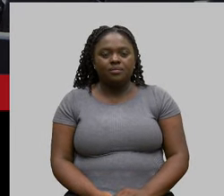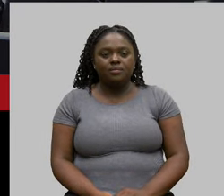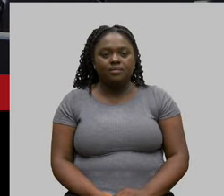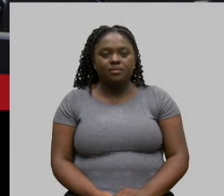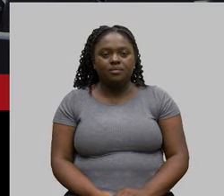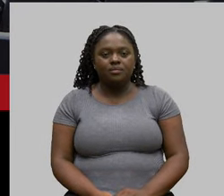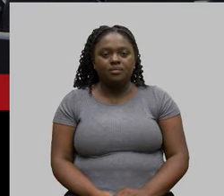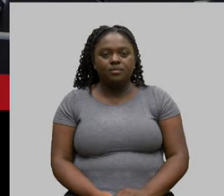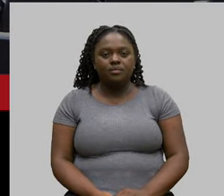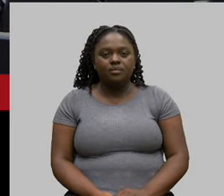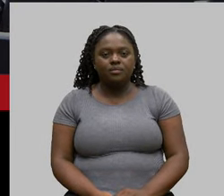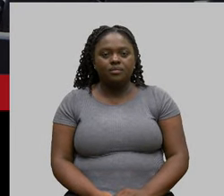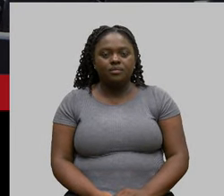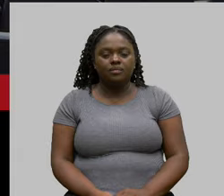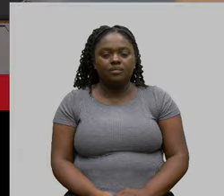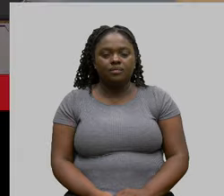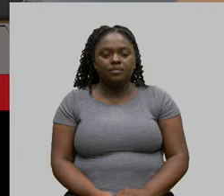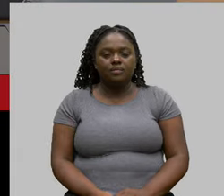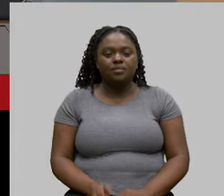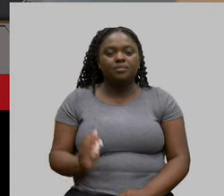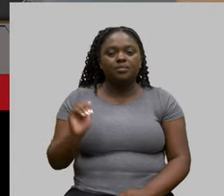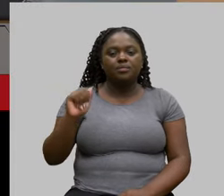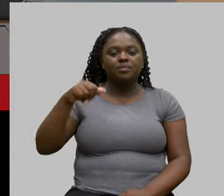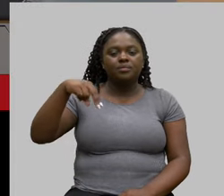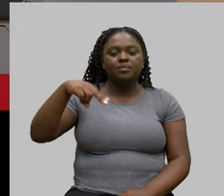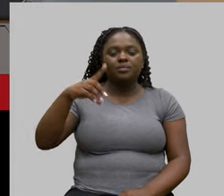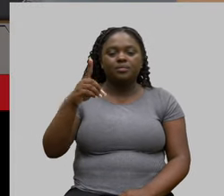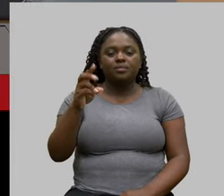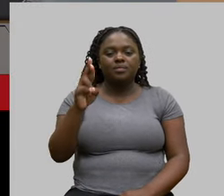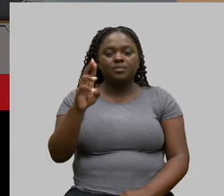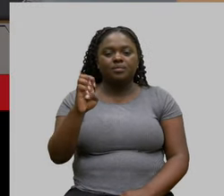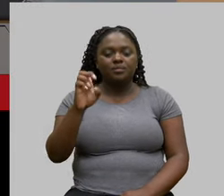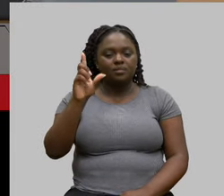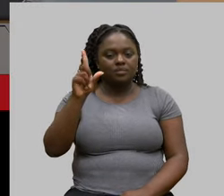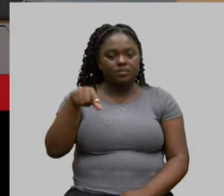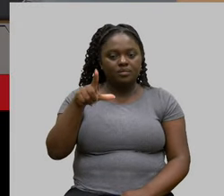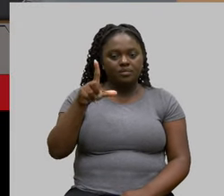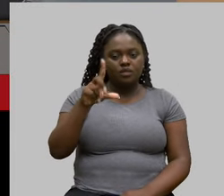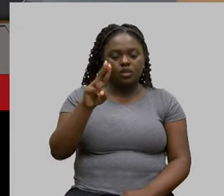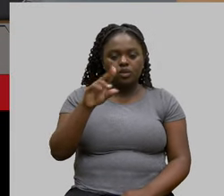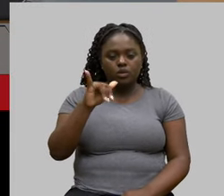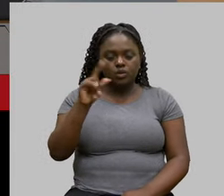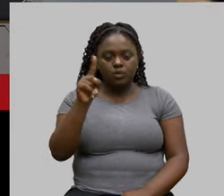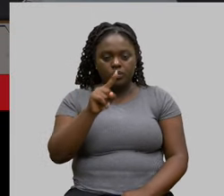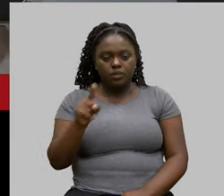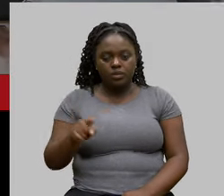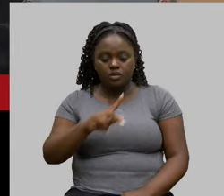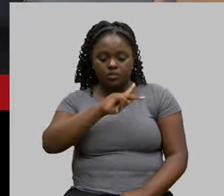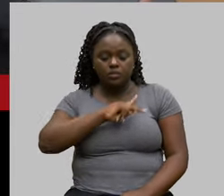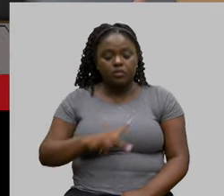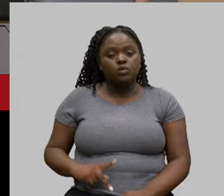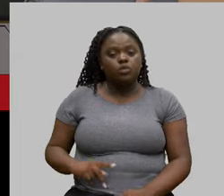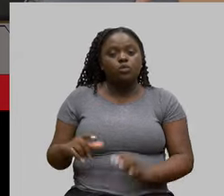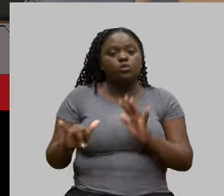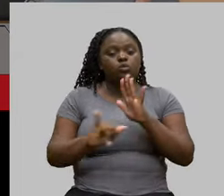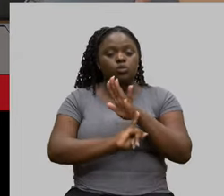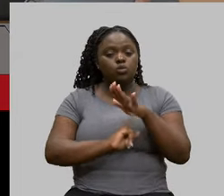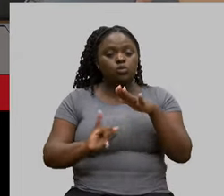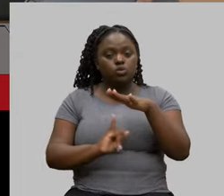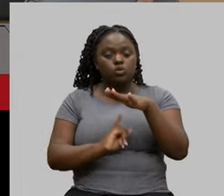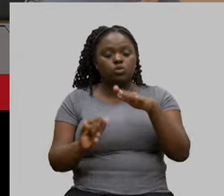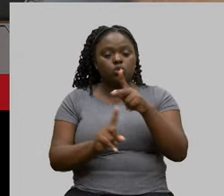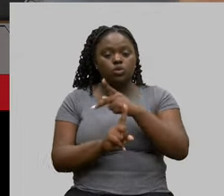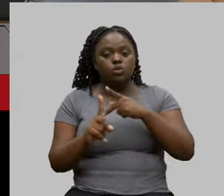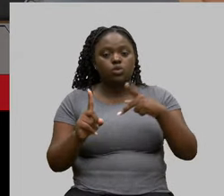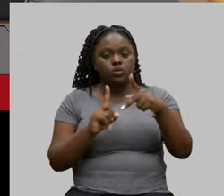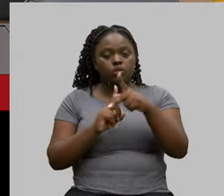aeng André luí Moreira dos Anjos Presidente do Instituto de Previdência dos Servidores do Estado de